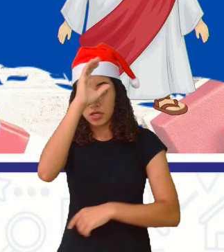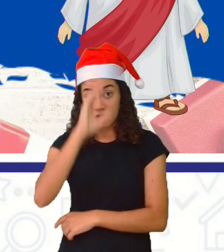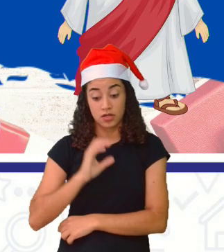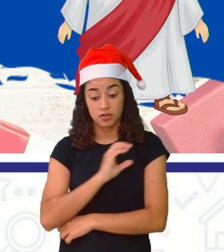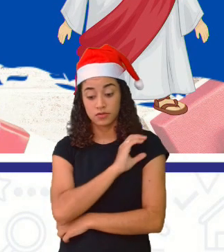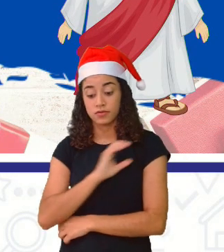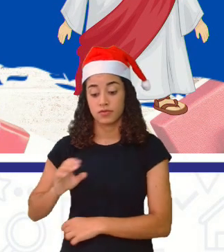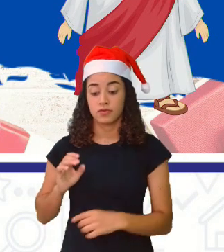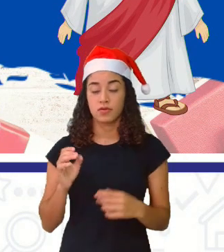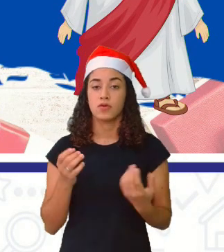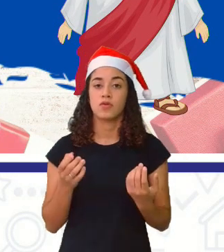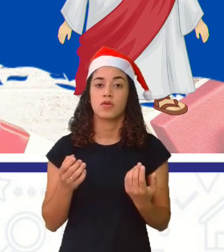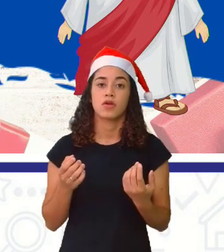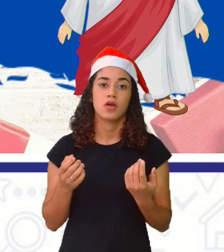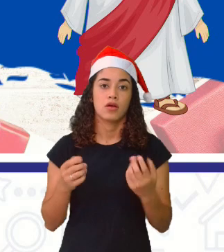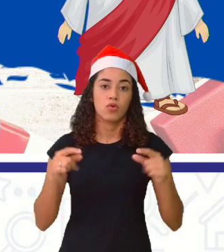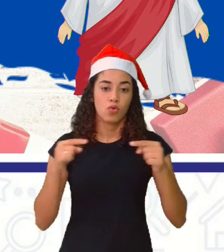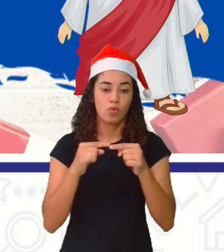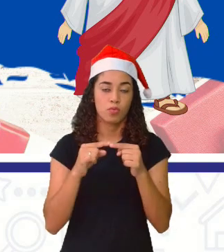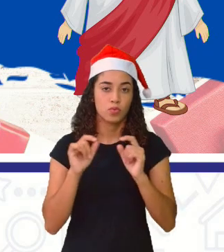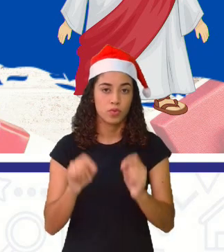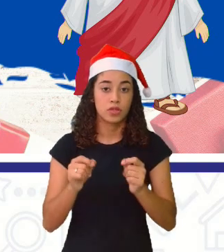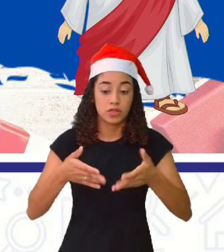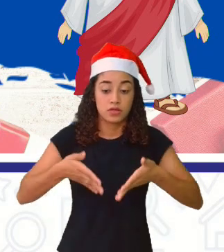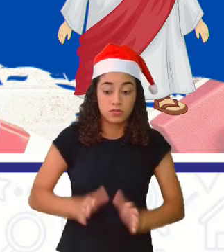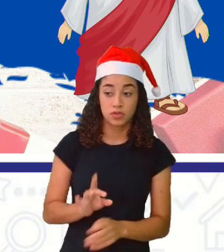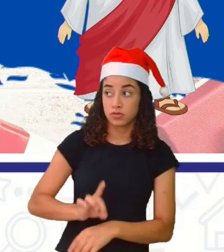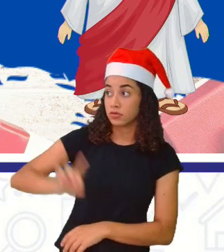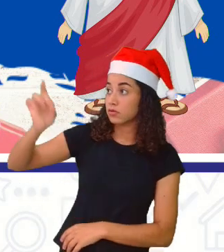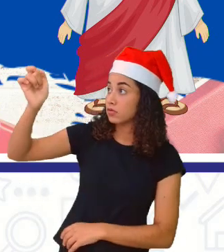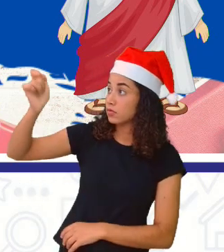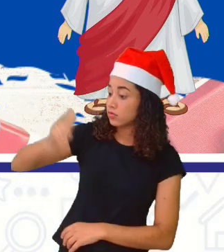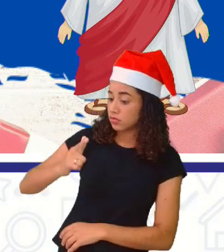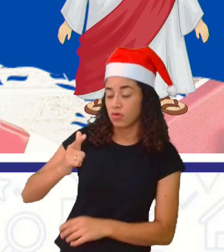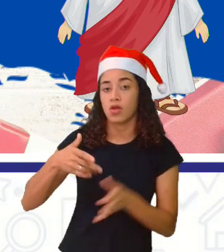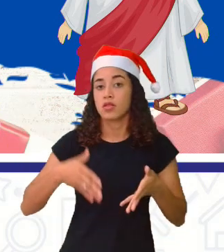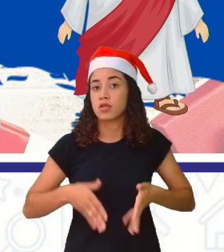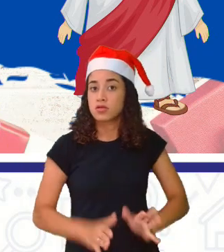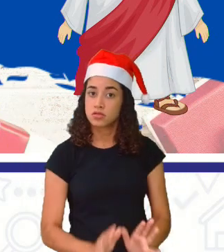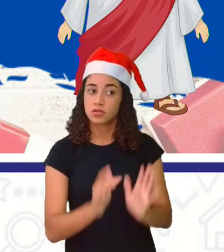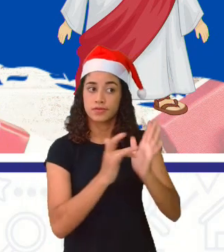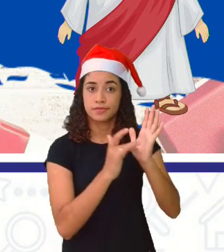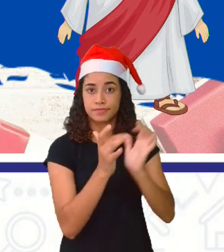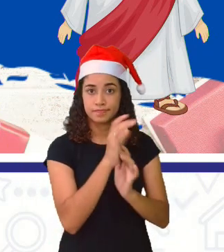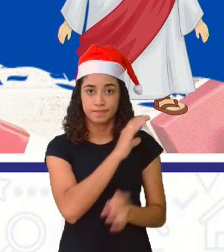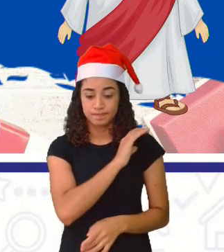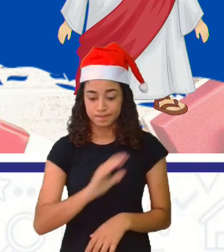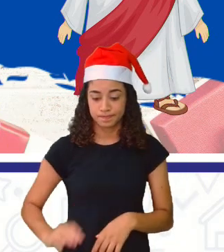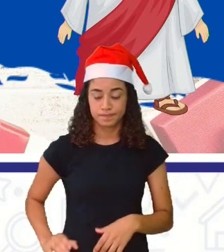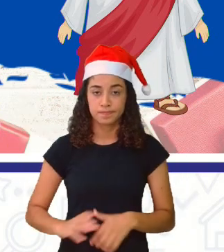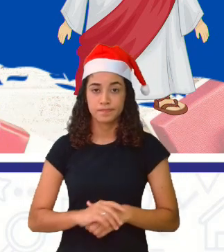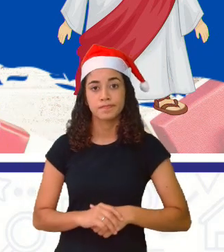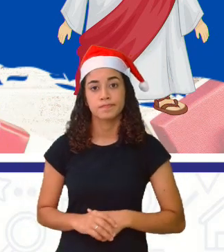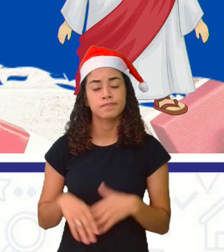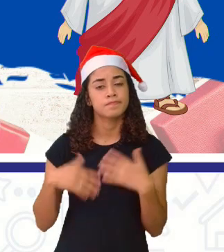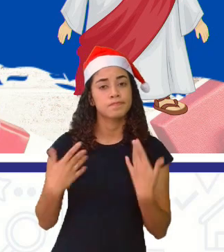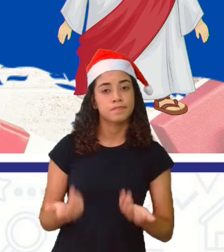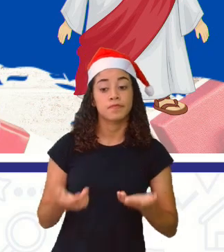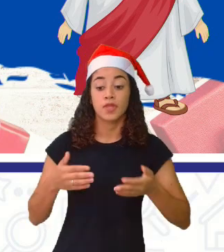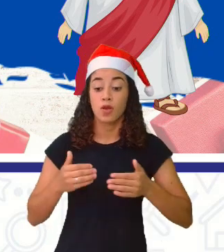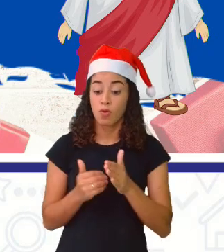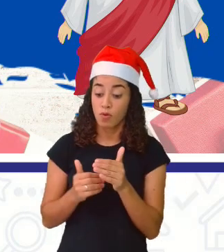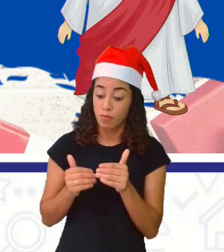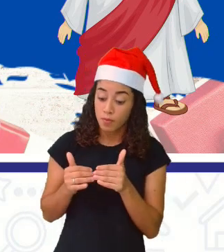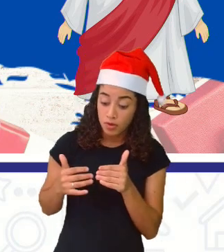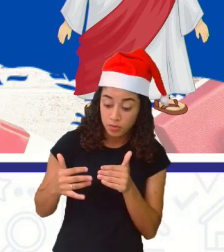a associar o nascimento do Deus Sol ao nascimento de Jesus Cristo. E então, a partir